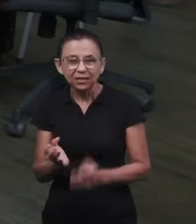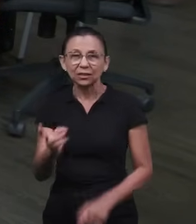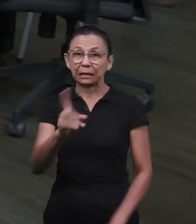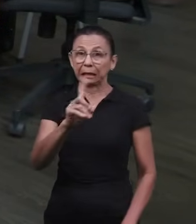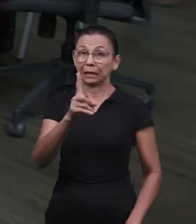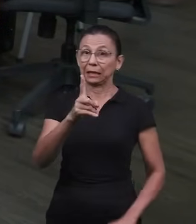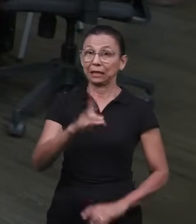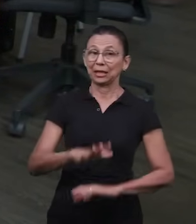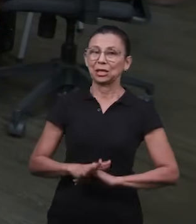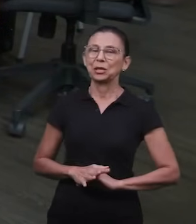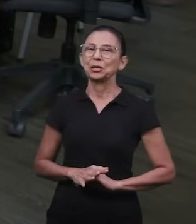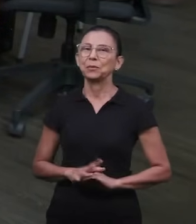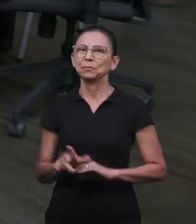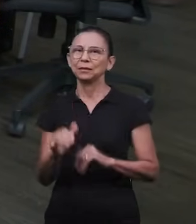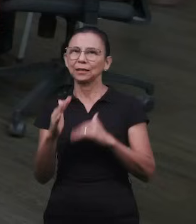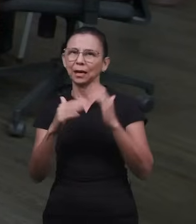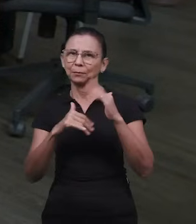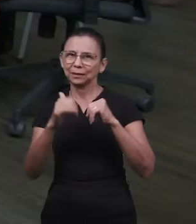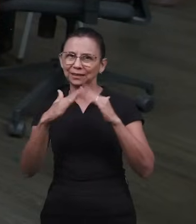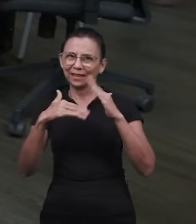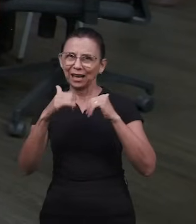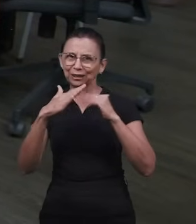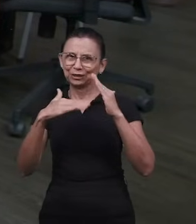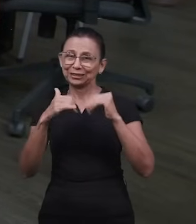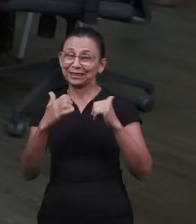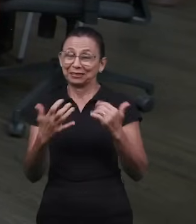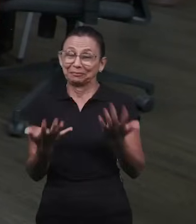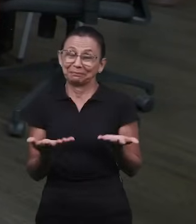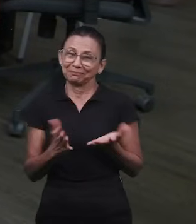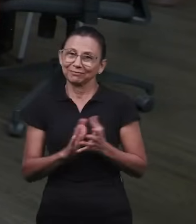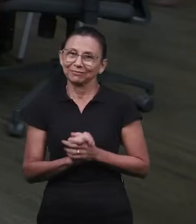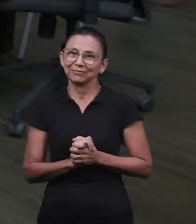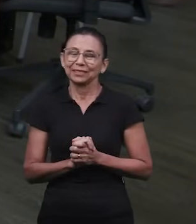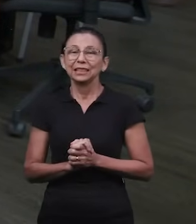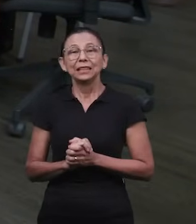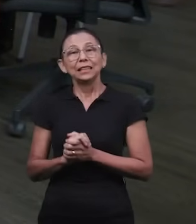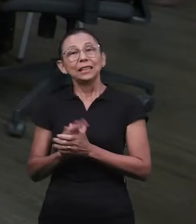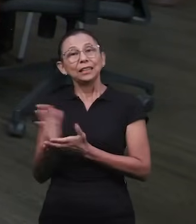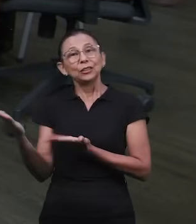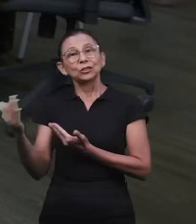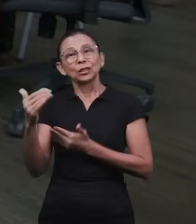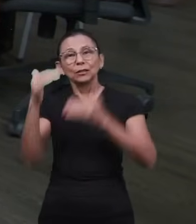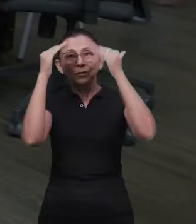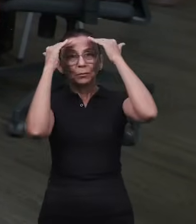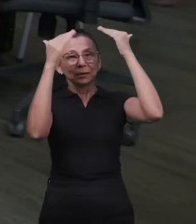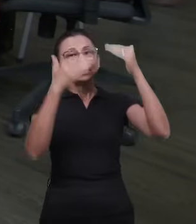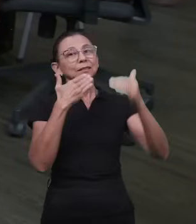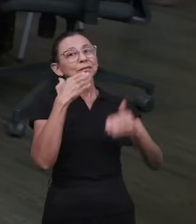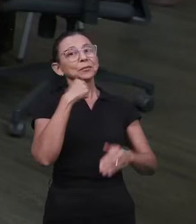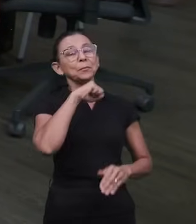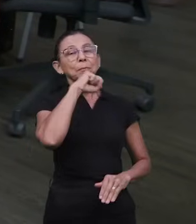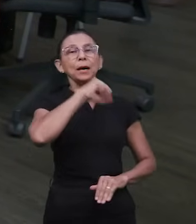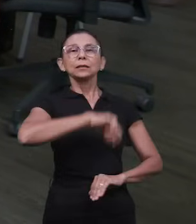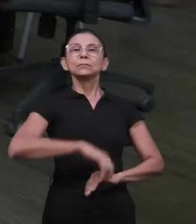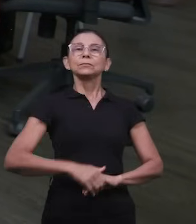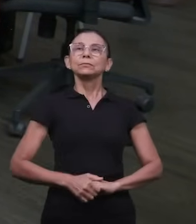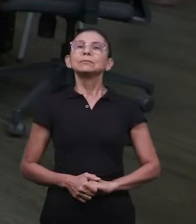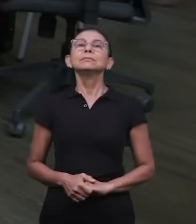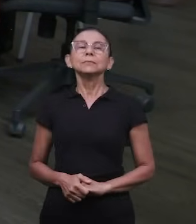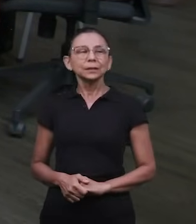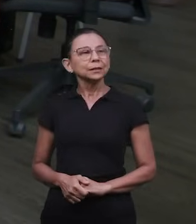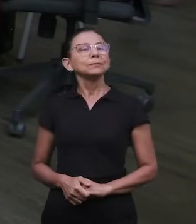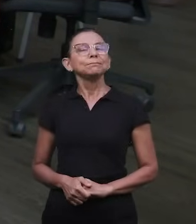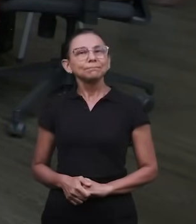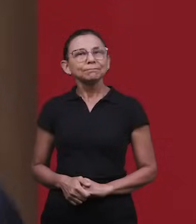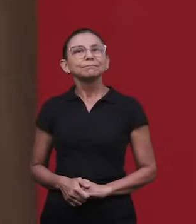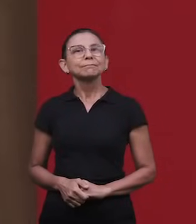sossegado. É uma forma dele honrar o pai, que ele honrou o pai dele. Quando ele faz essa atitude dele, foi de honra ao pai. Não, eu podia simplesmente, não,